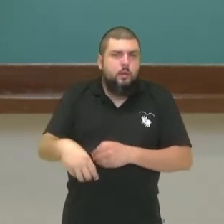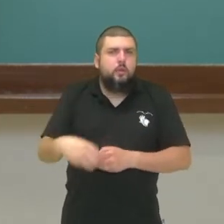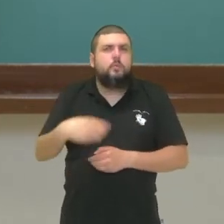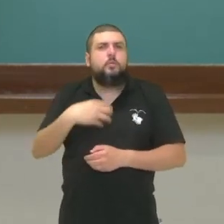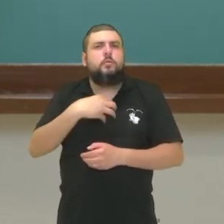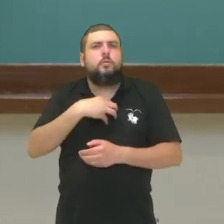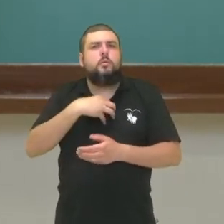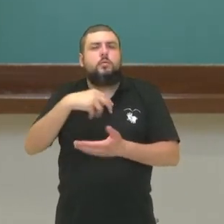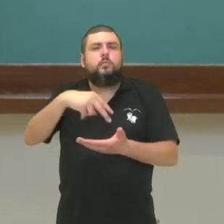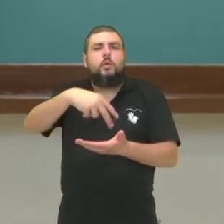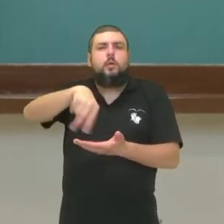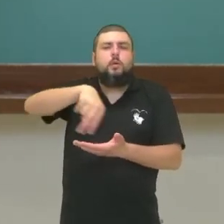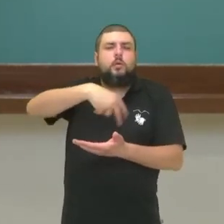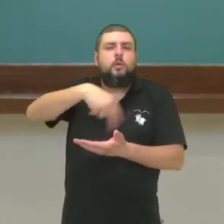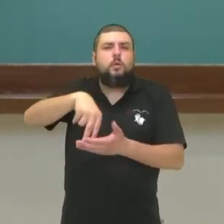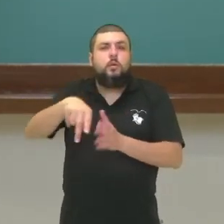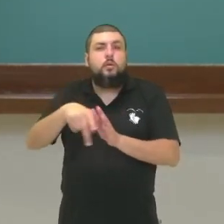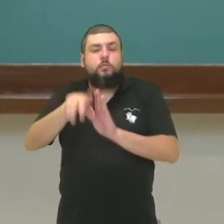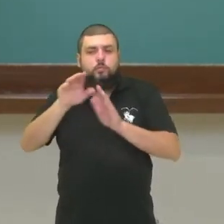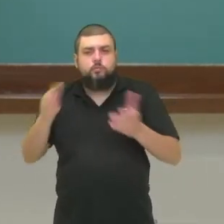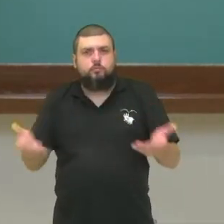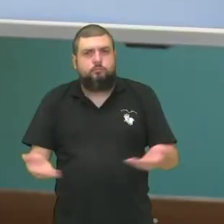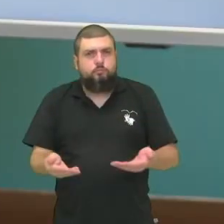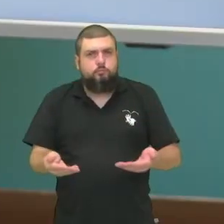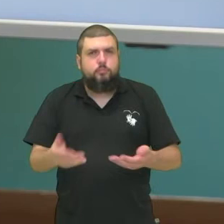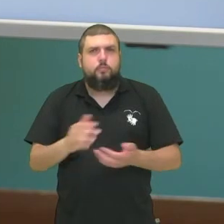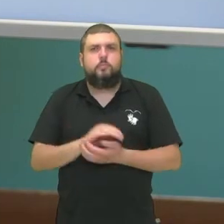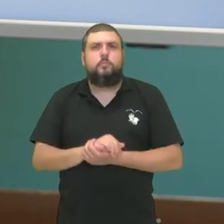danças contemporâneas, ok?